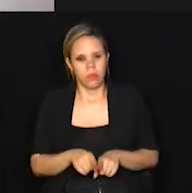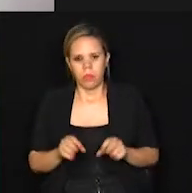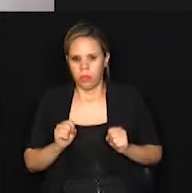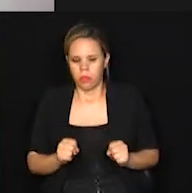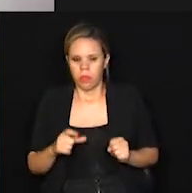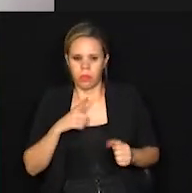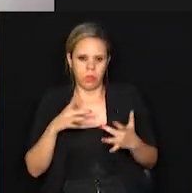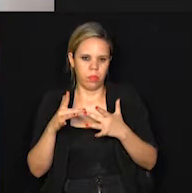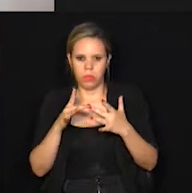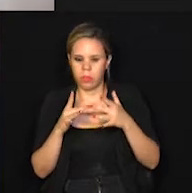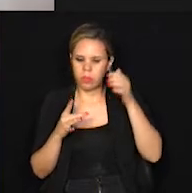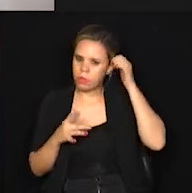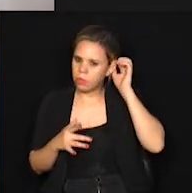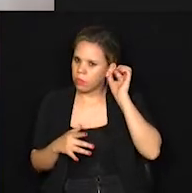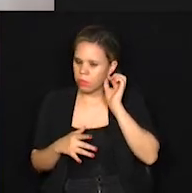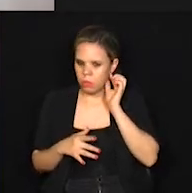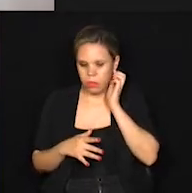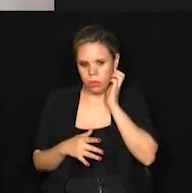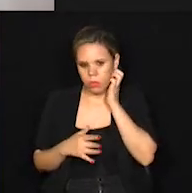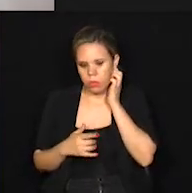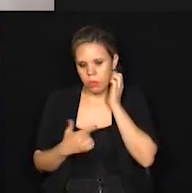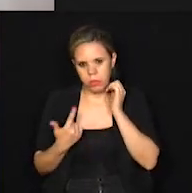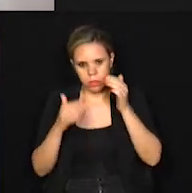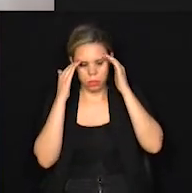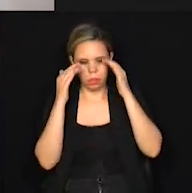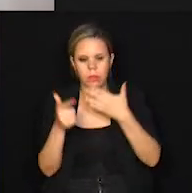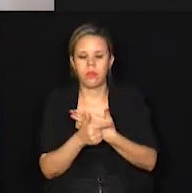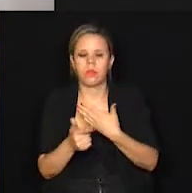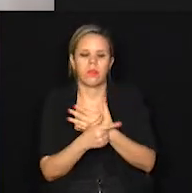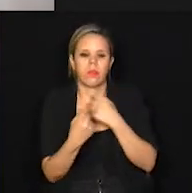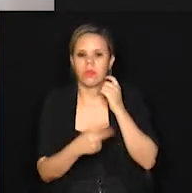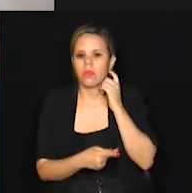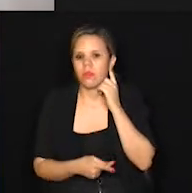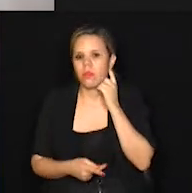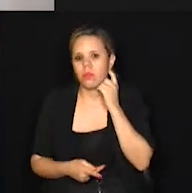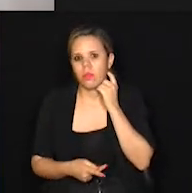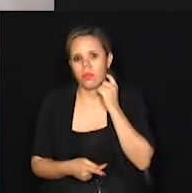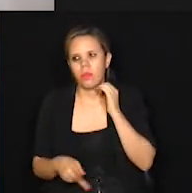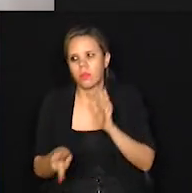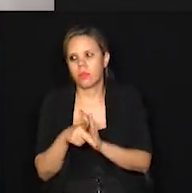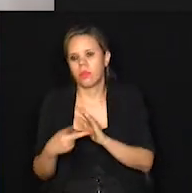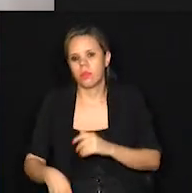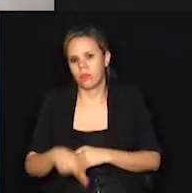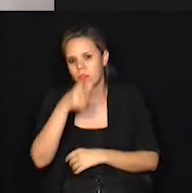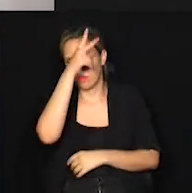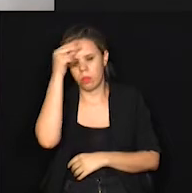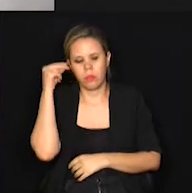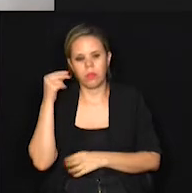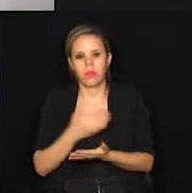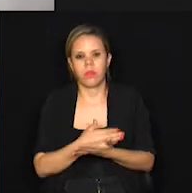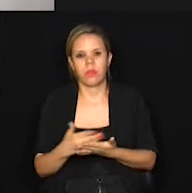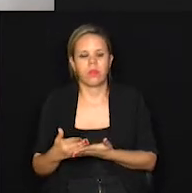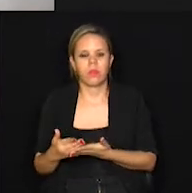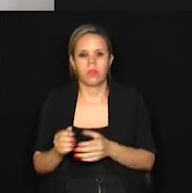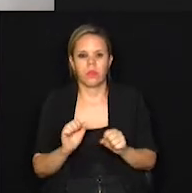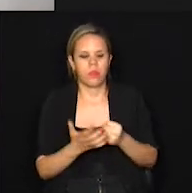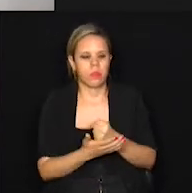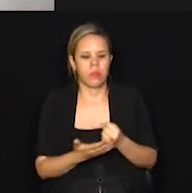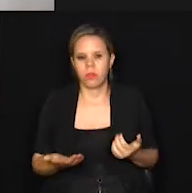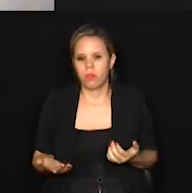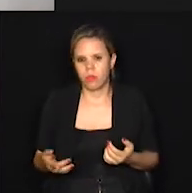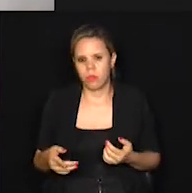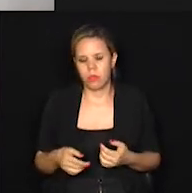o acesso, que eles não cumpriram o papel deles, sendo que o próprio prefeito, quando iniciou a pandemia,